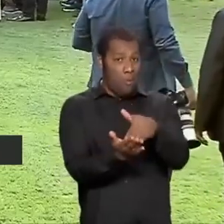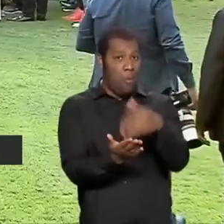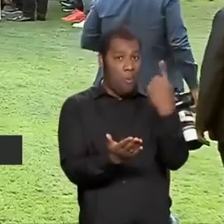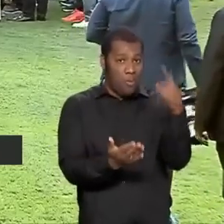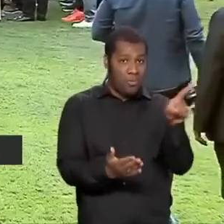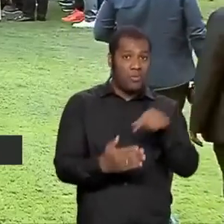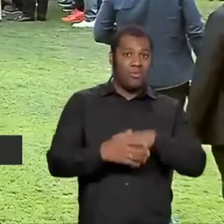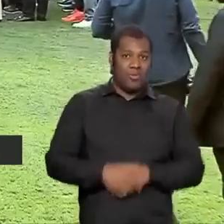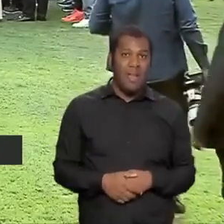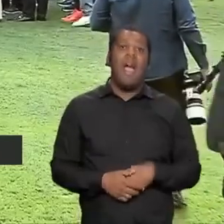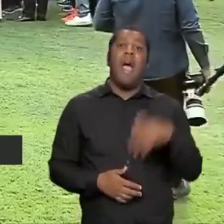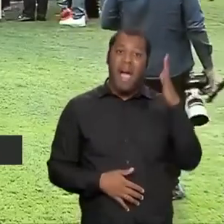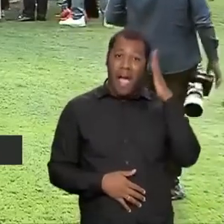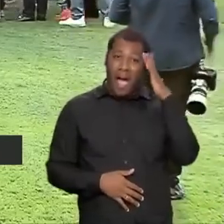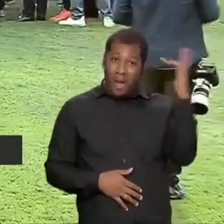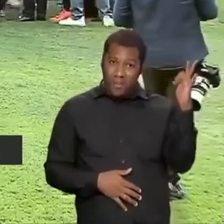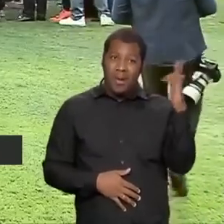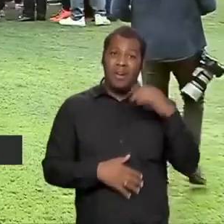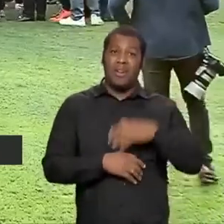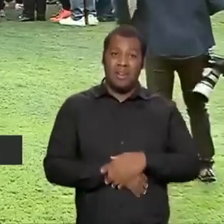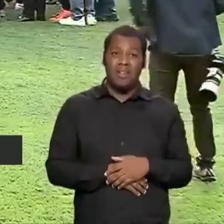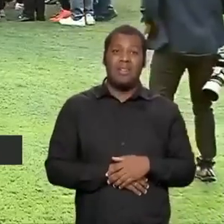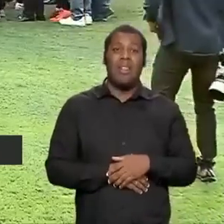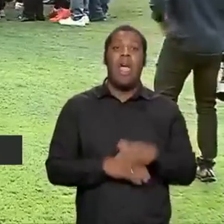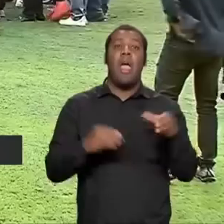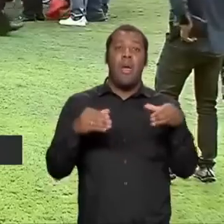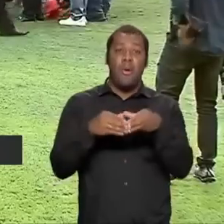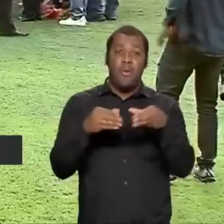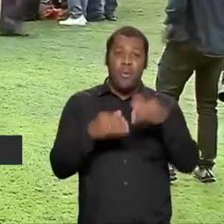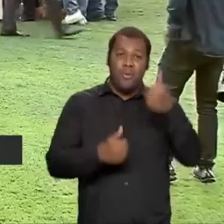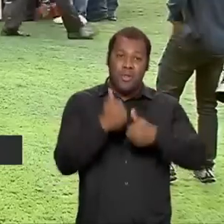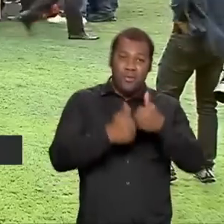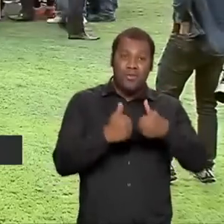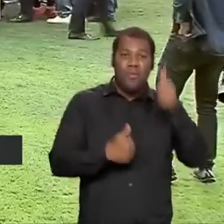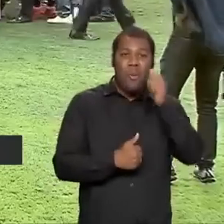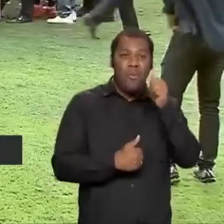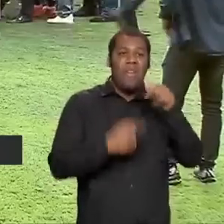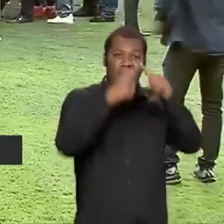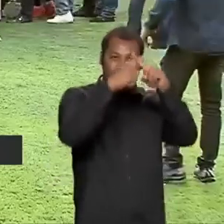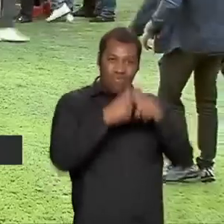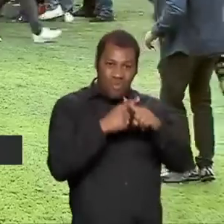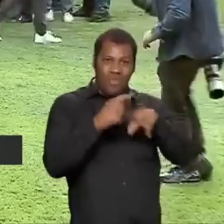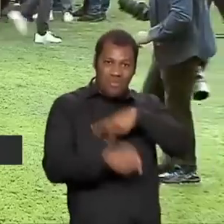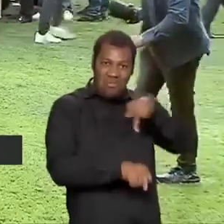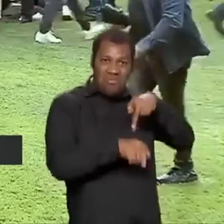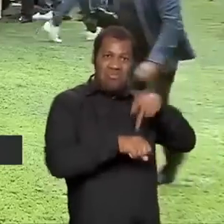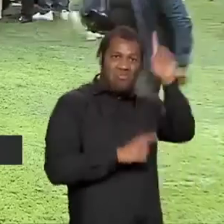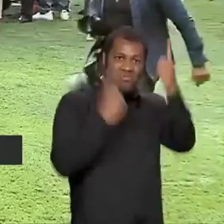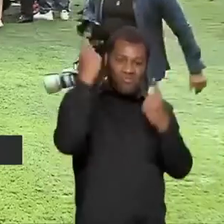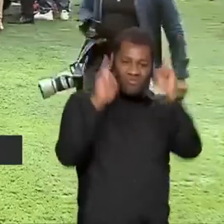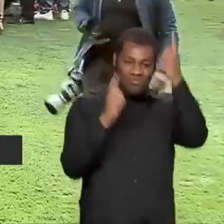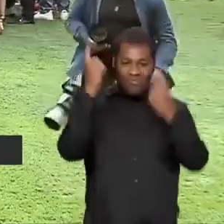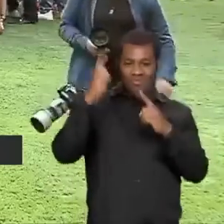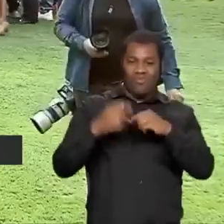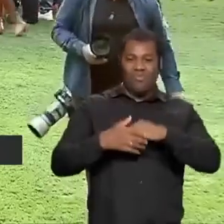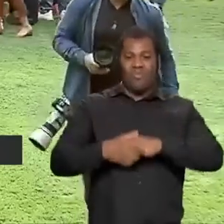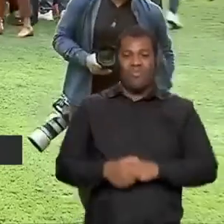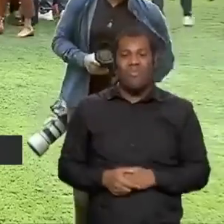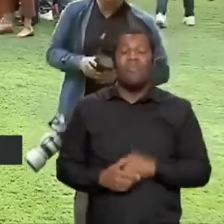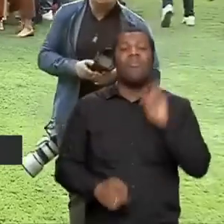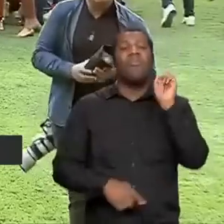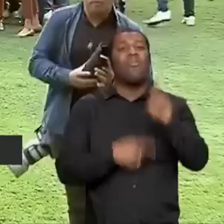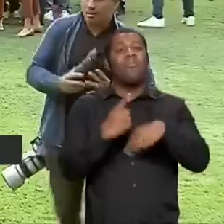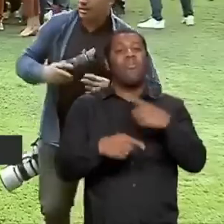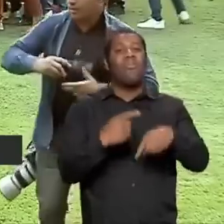que acontece amanhã aqui em Brasília, contra o Chile. Dá um ganho no volume! E em